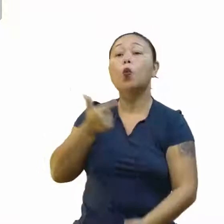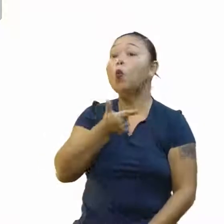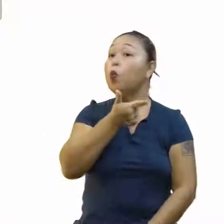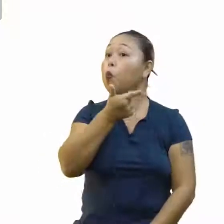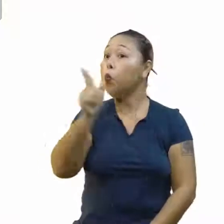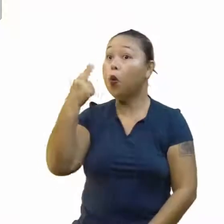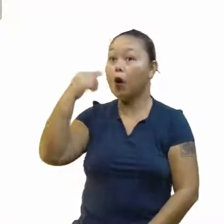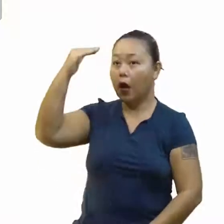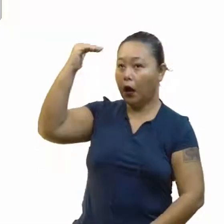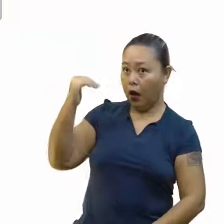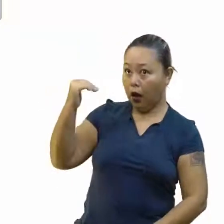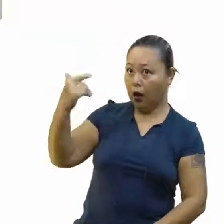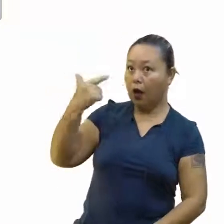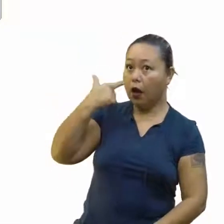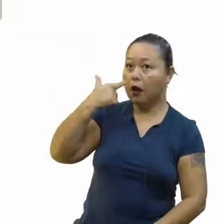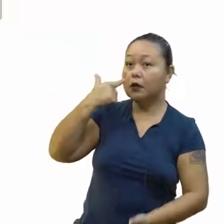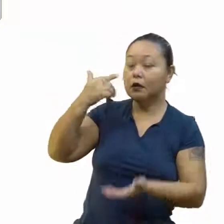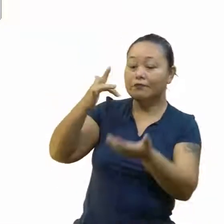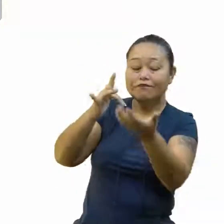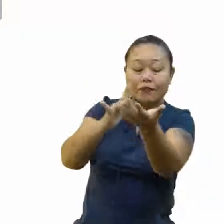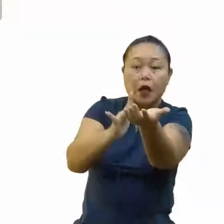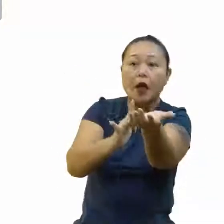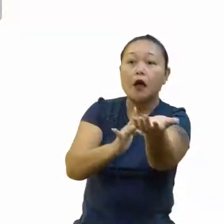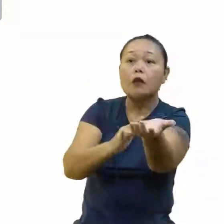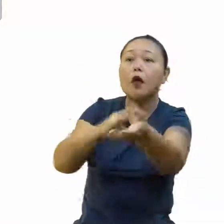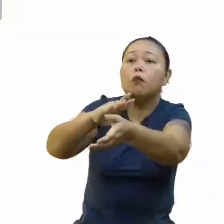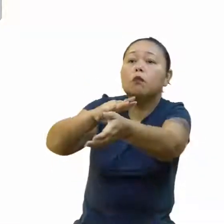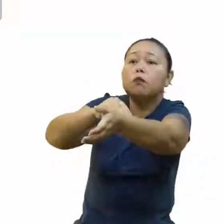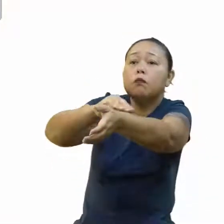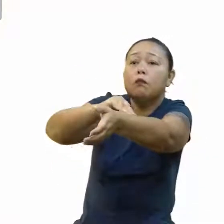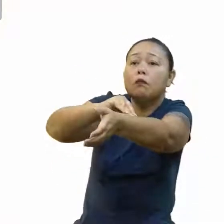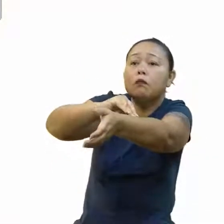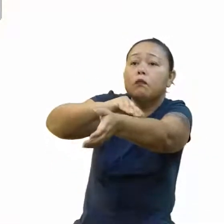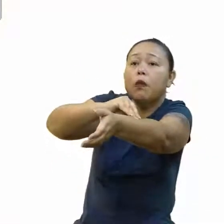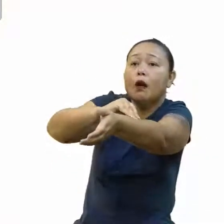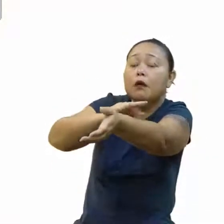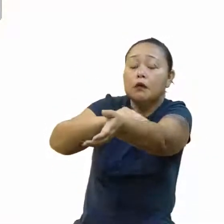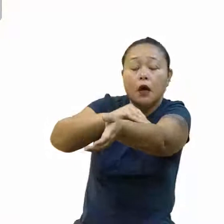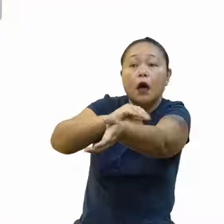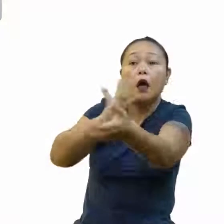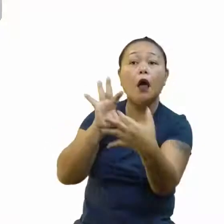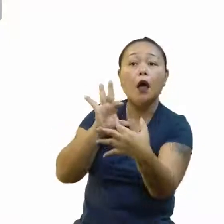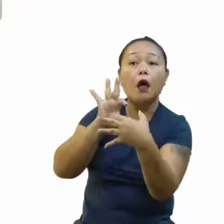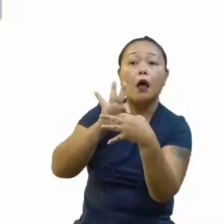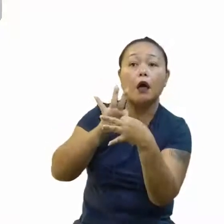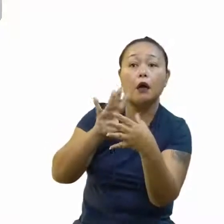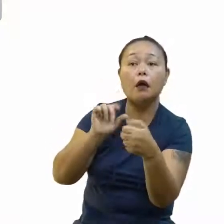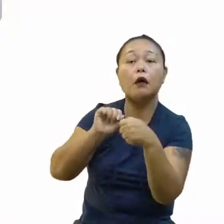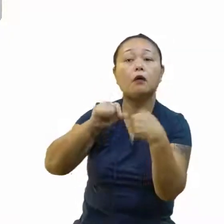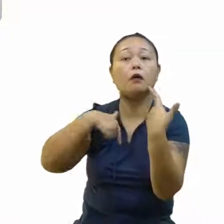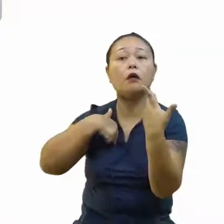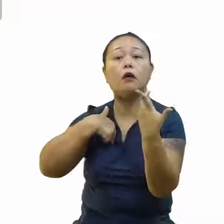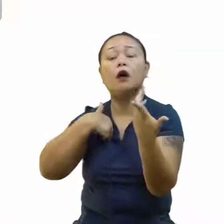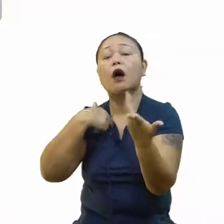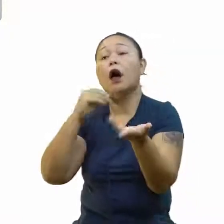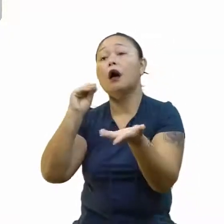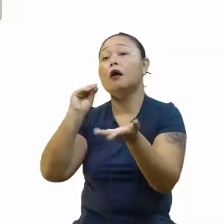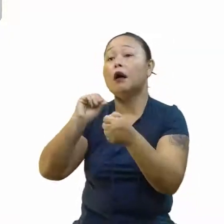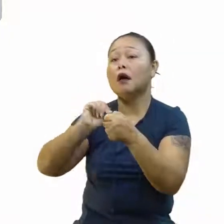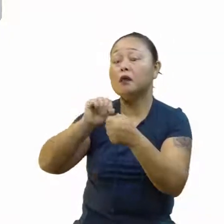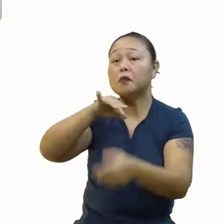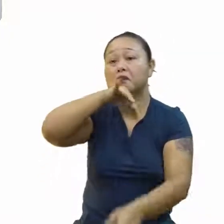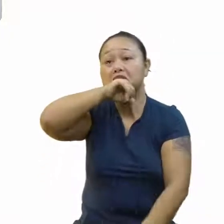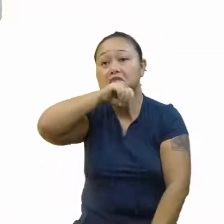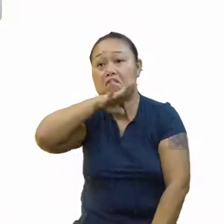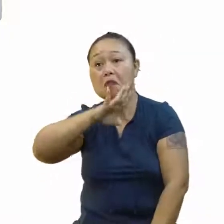de uma artéria que tem placas de gordura nas artérias, associadas já aos maus hábitos. E aqui